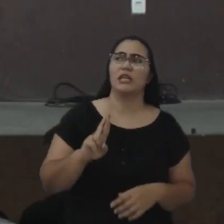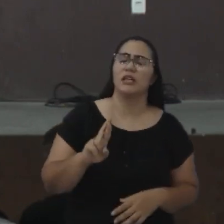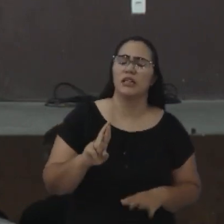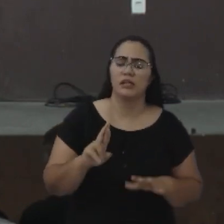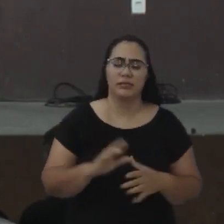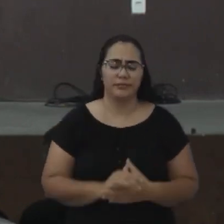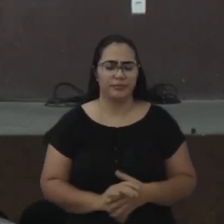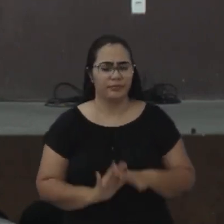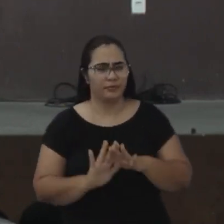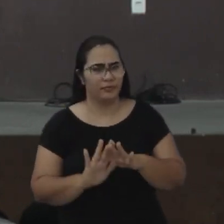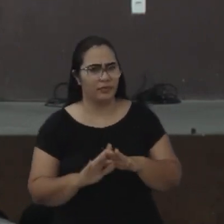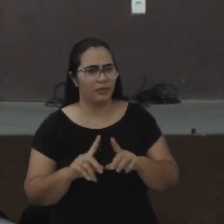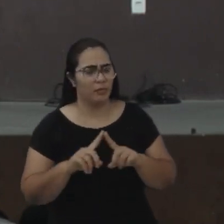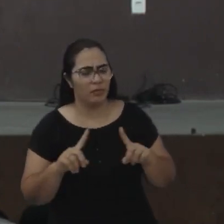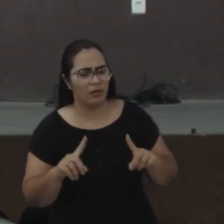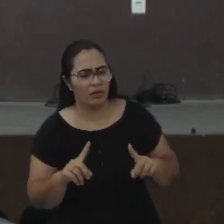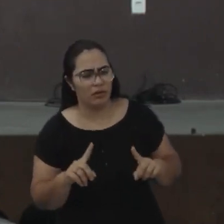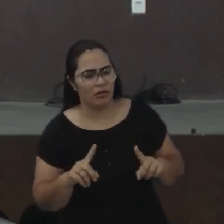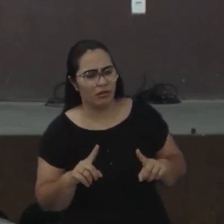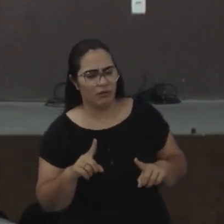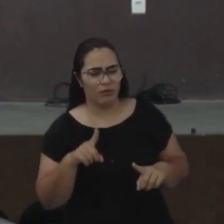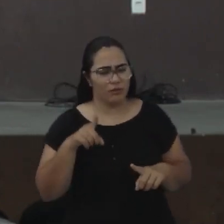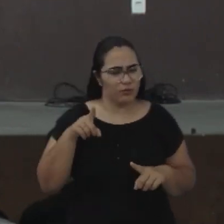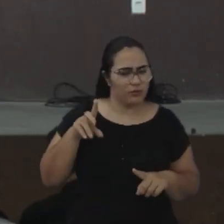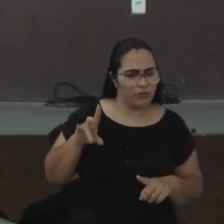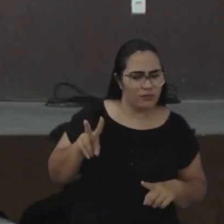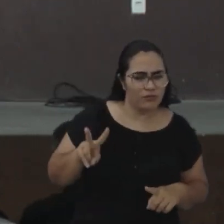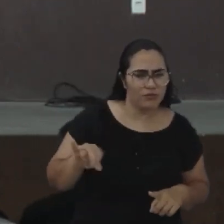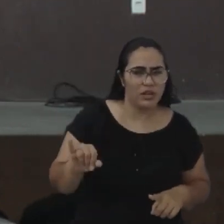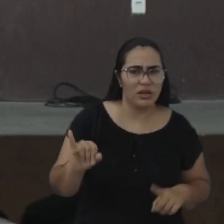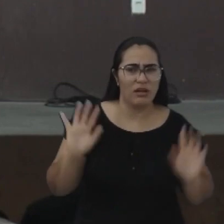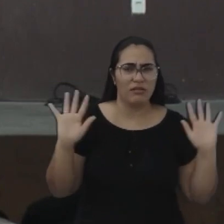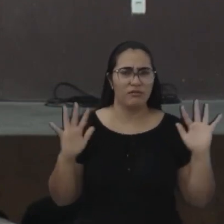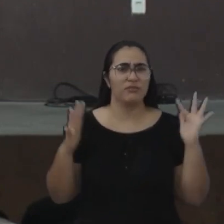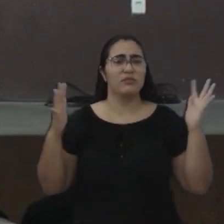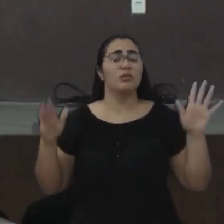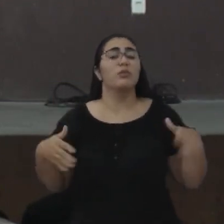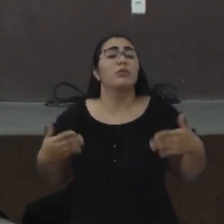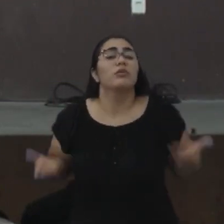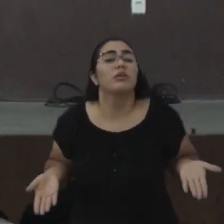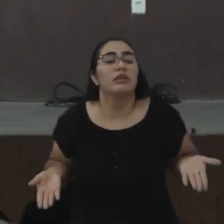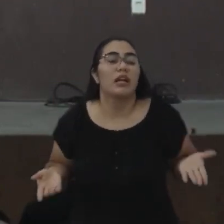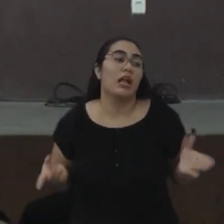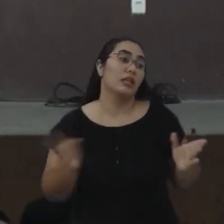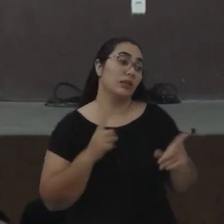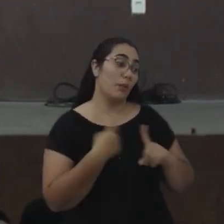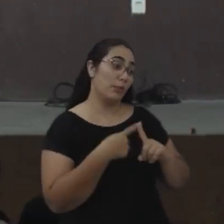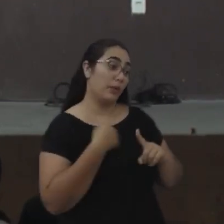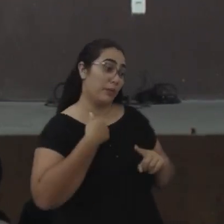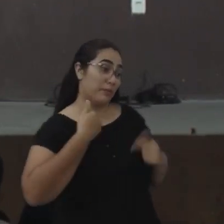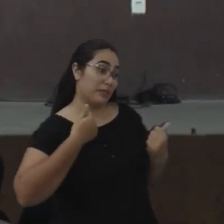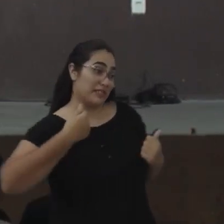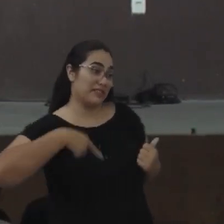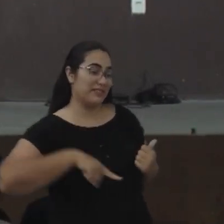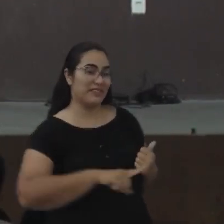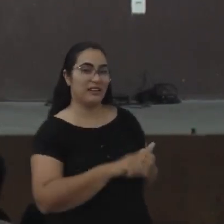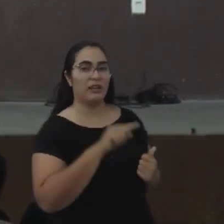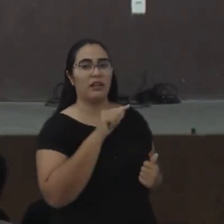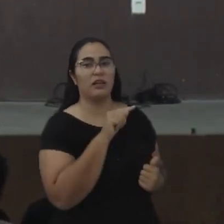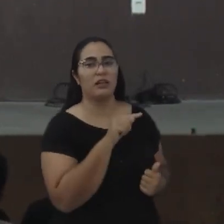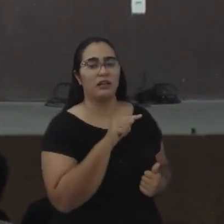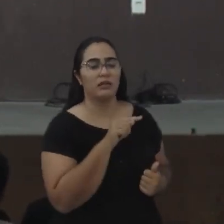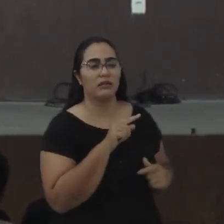não, mas espera aí, você vai estar lá celebrando o que lá? Não, é porque eu tenho que celebrar junto com eles. Sim, mas lá eles